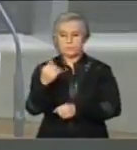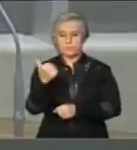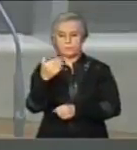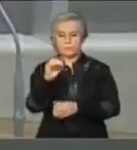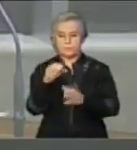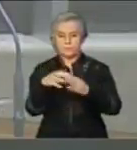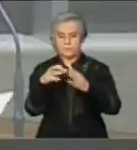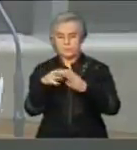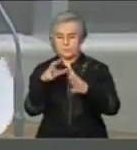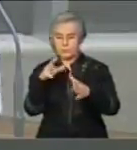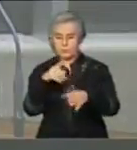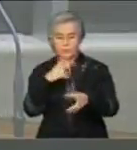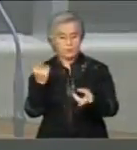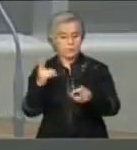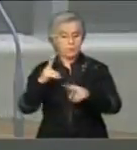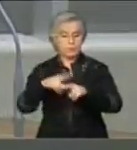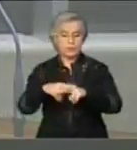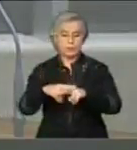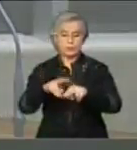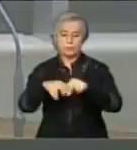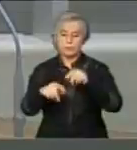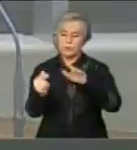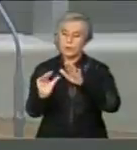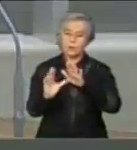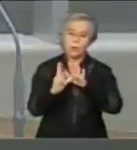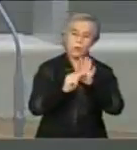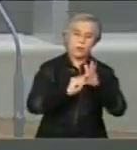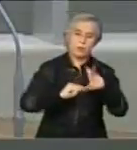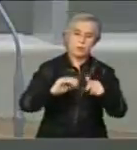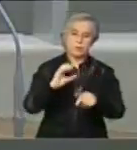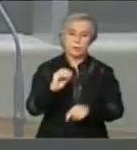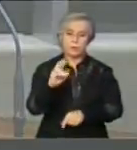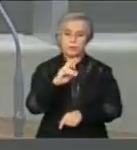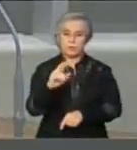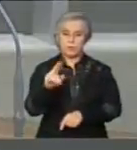preso por corrupção. Obrigado, nobre.